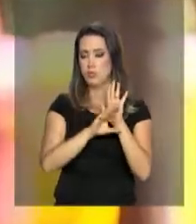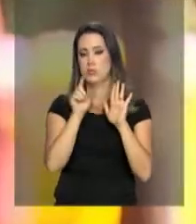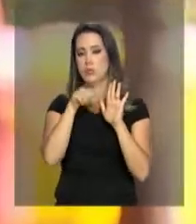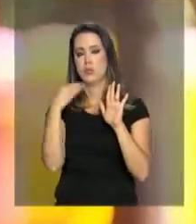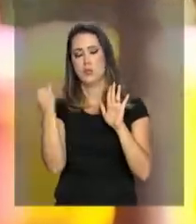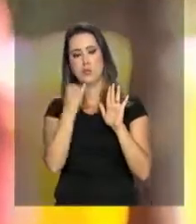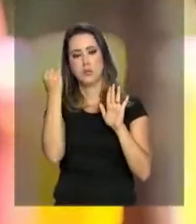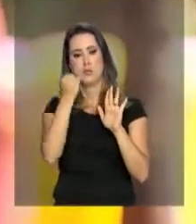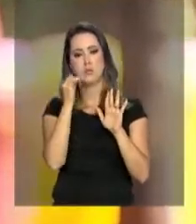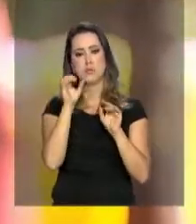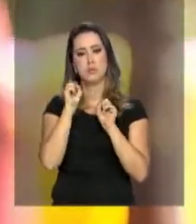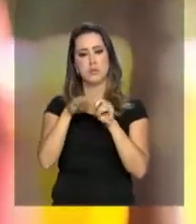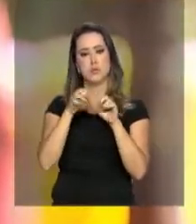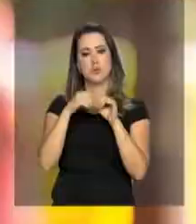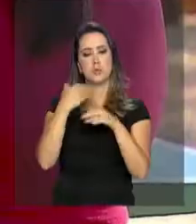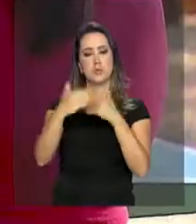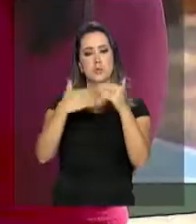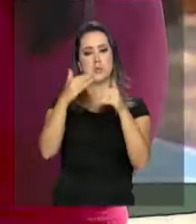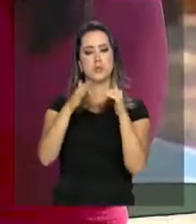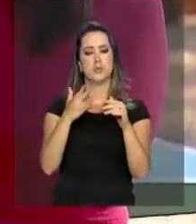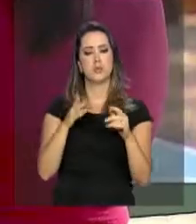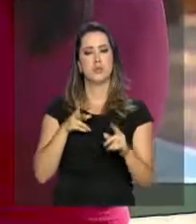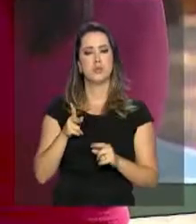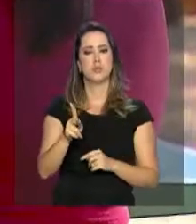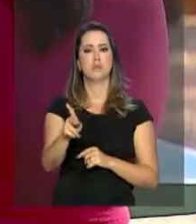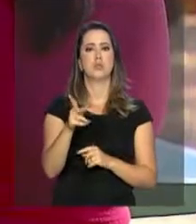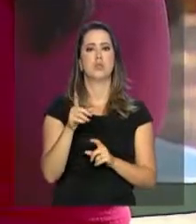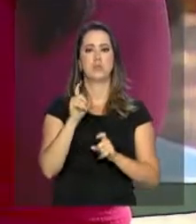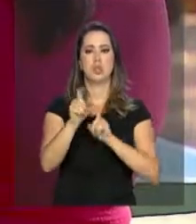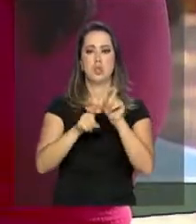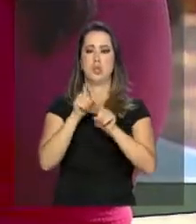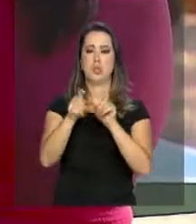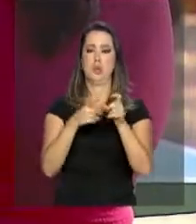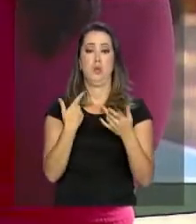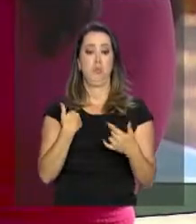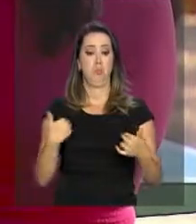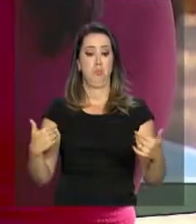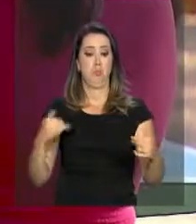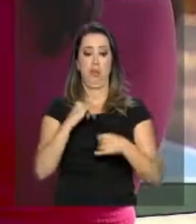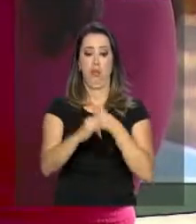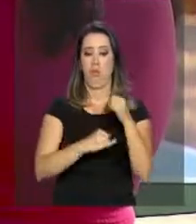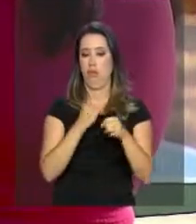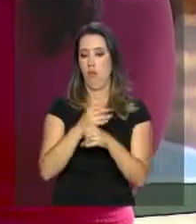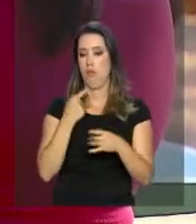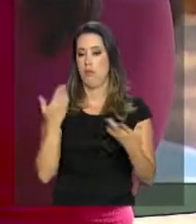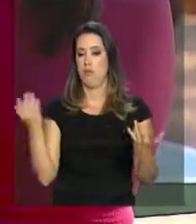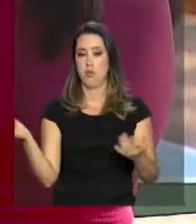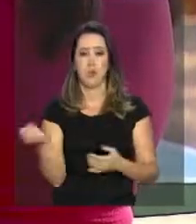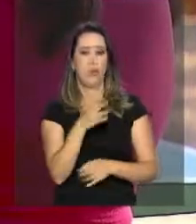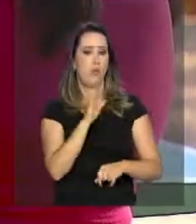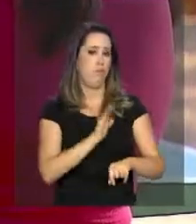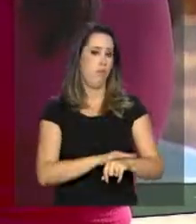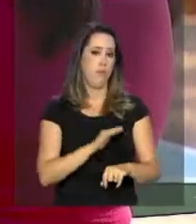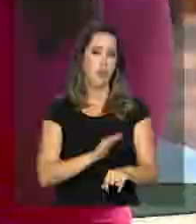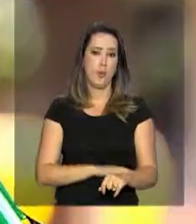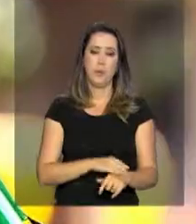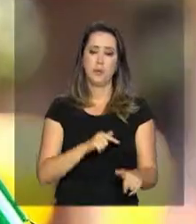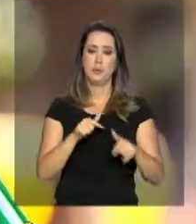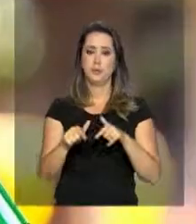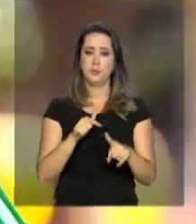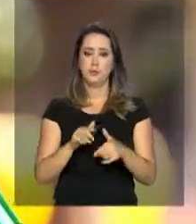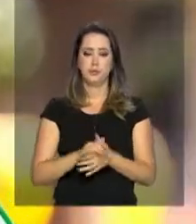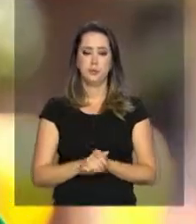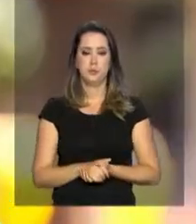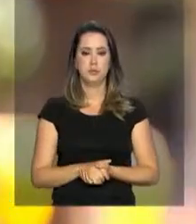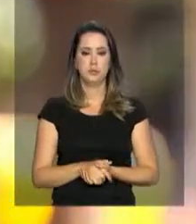de uma geração que cresceu cercada pelo mundo digital e se prepara para uma nova realidade no mercado de trabalho é importante